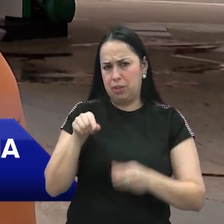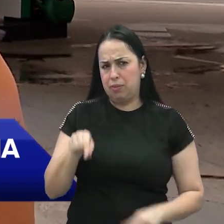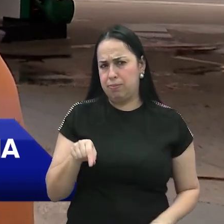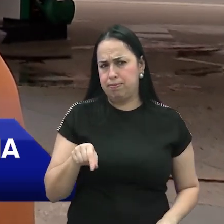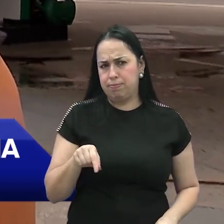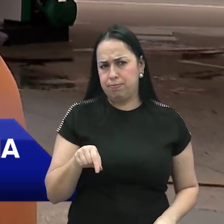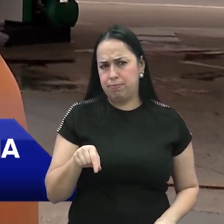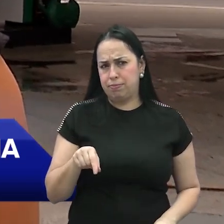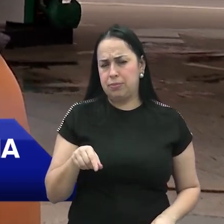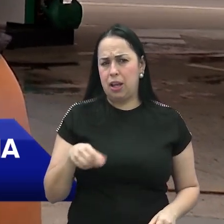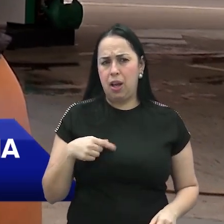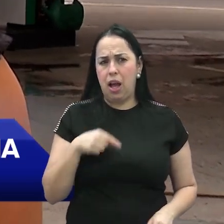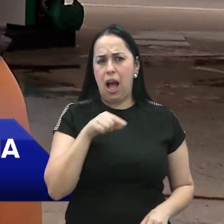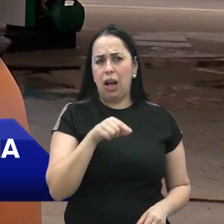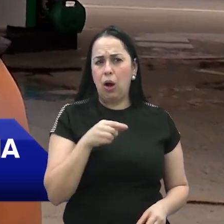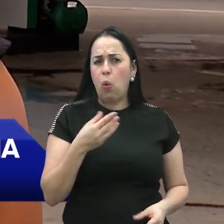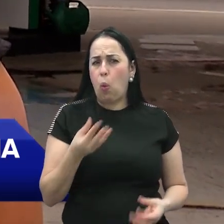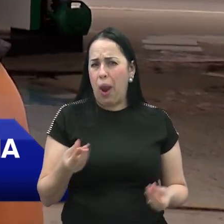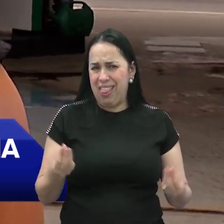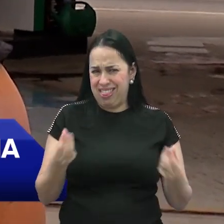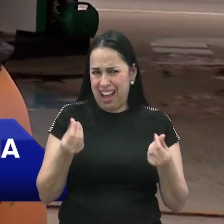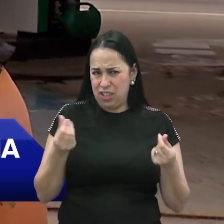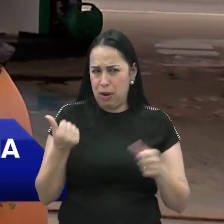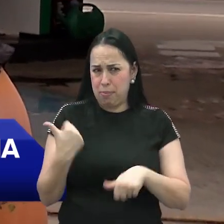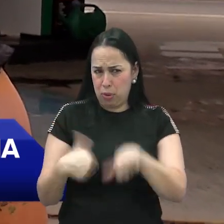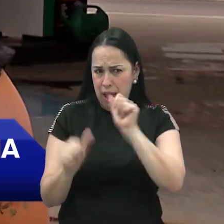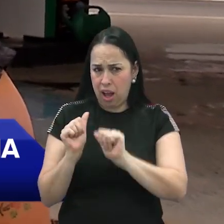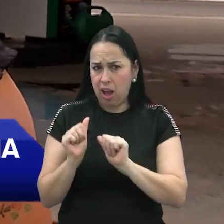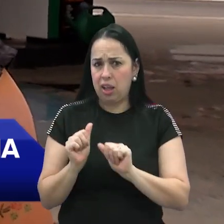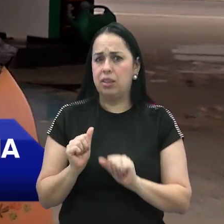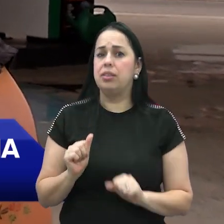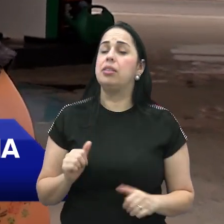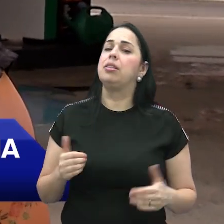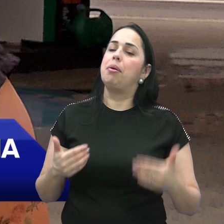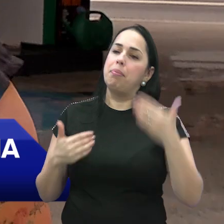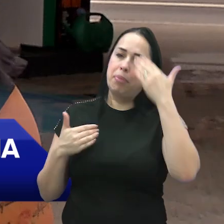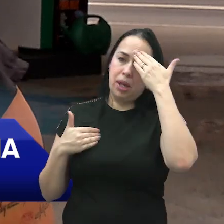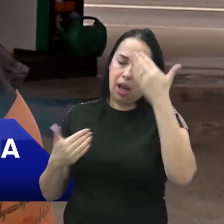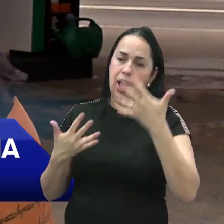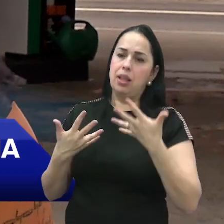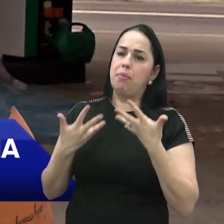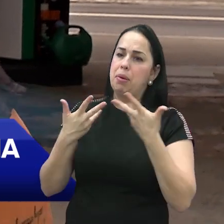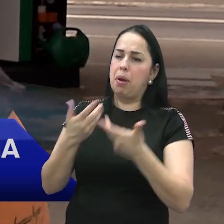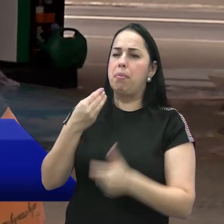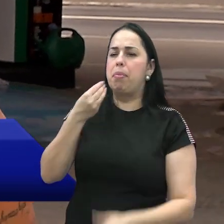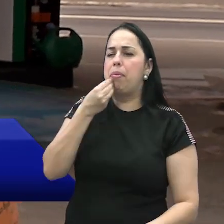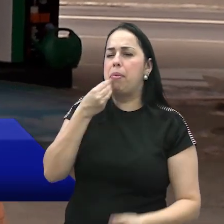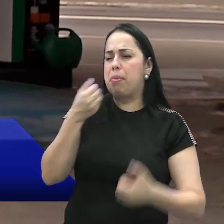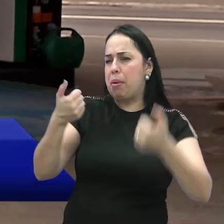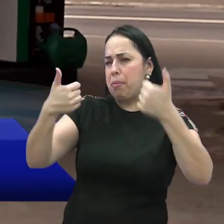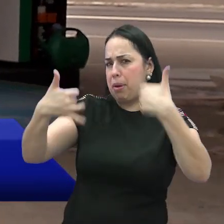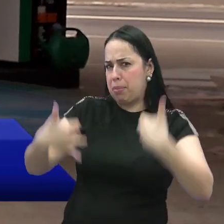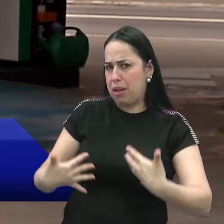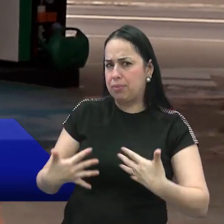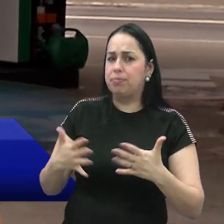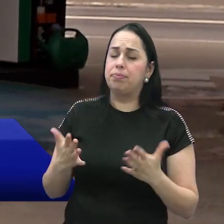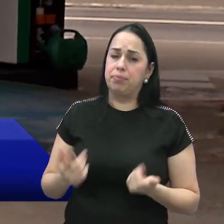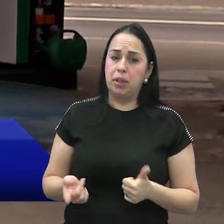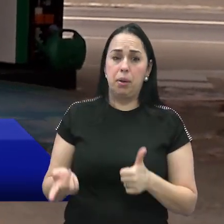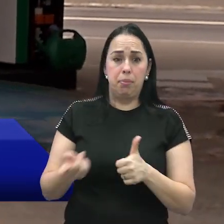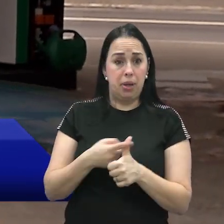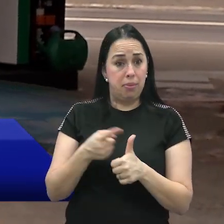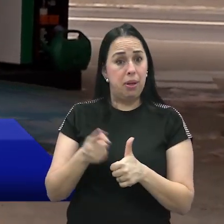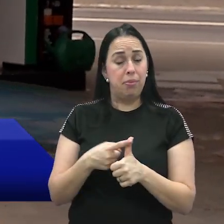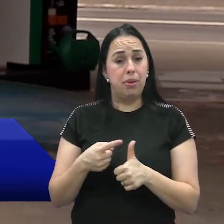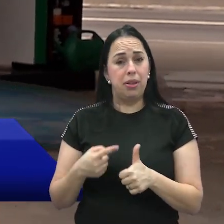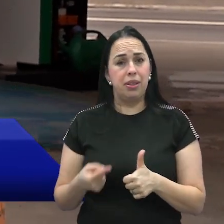na gasolina? A qualidade do combustível será alterada? Obrigada, Matheus, pela oportunidade para falar sobre esse assunto. Bom, primeiro a